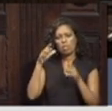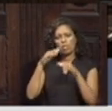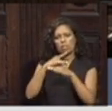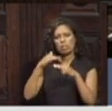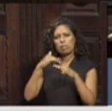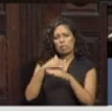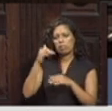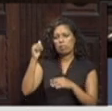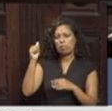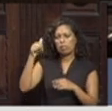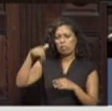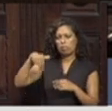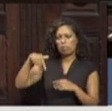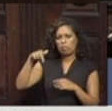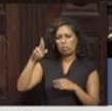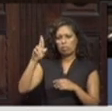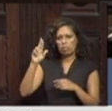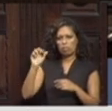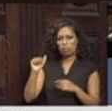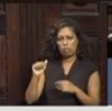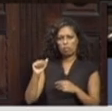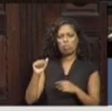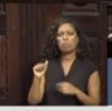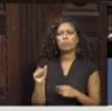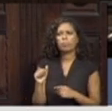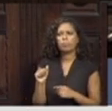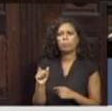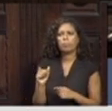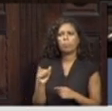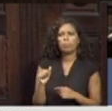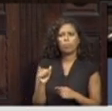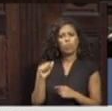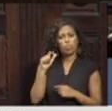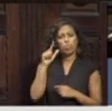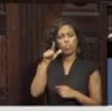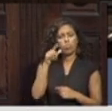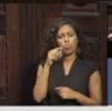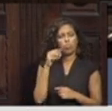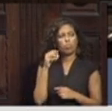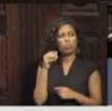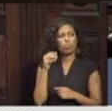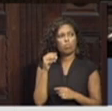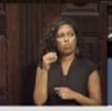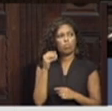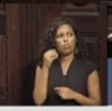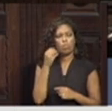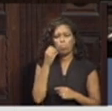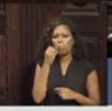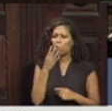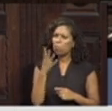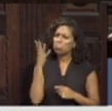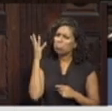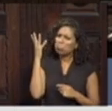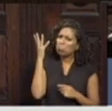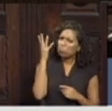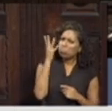facções, comandos do crime organizado ou nem tanto. De qualquer